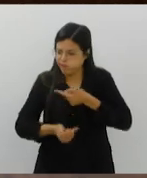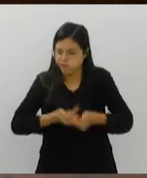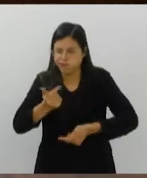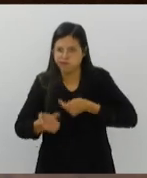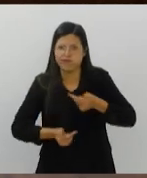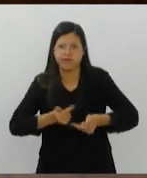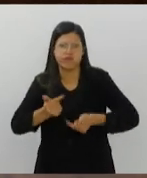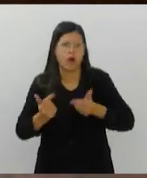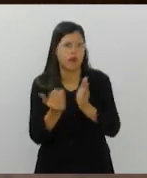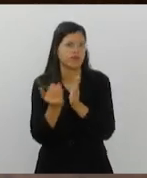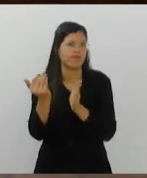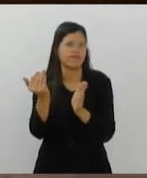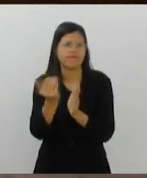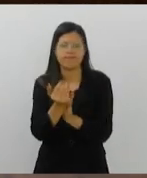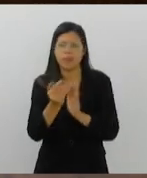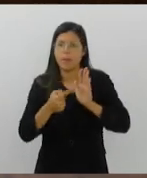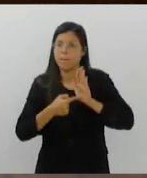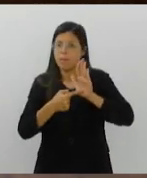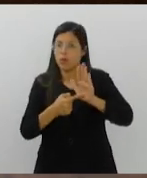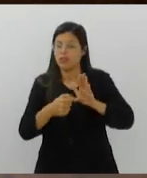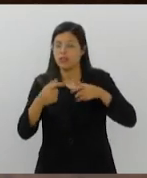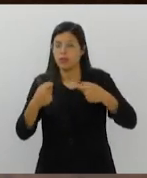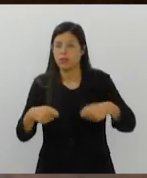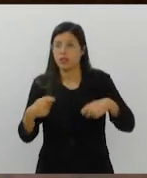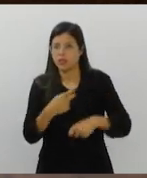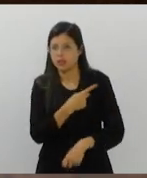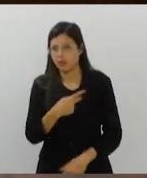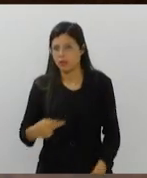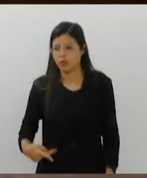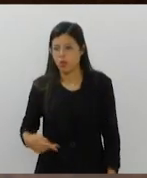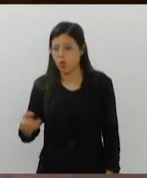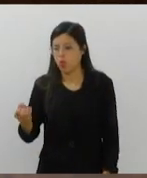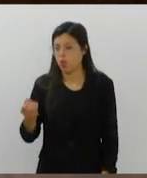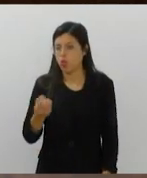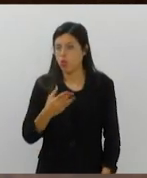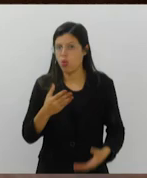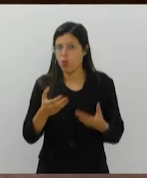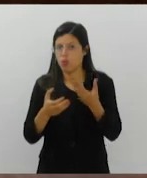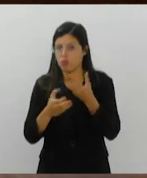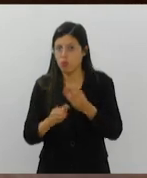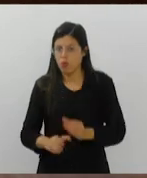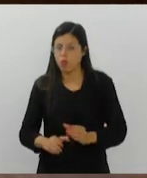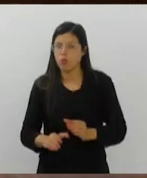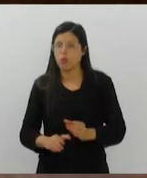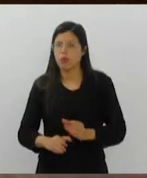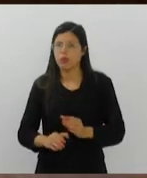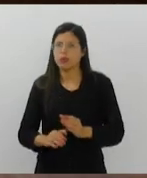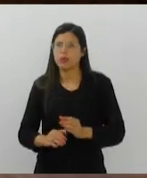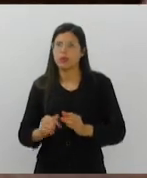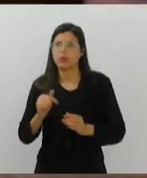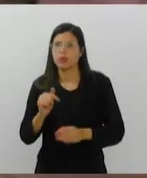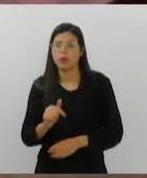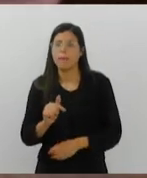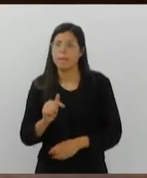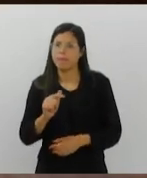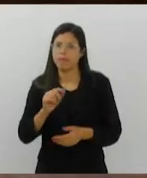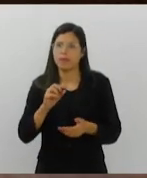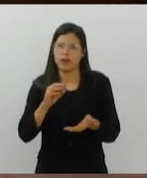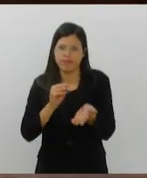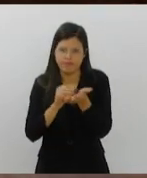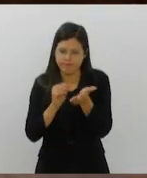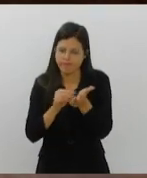reafirmam a necessidade, presidente, de um novo concurso para cobrir essa insuficiência, não é?